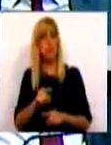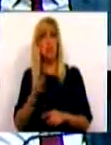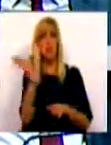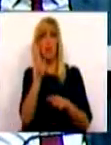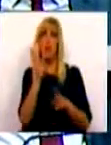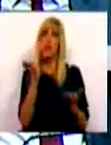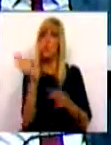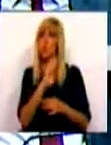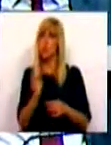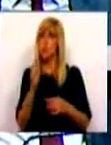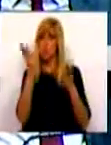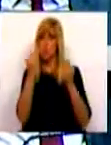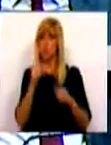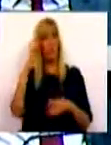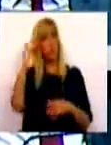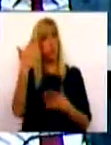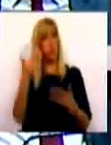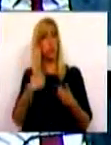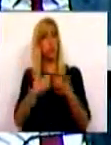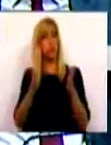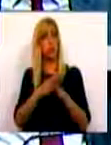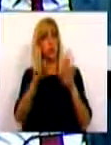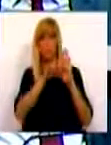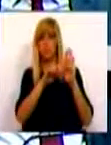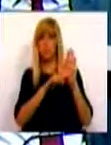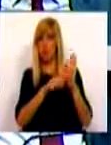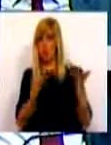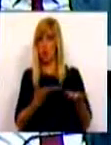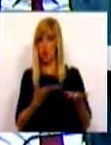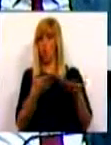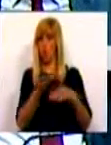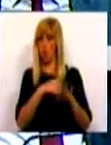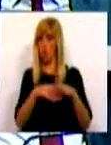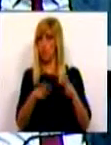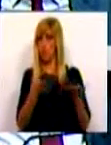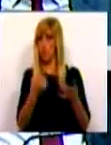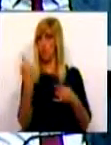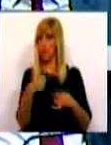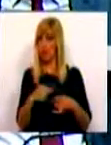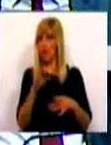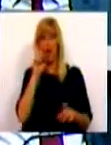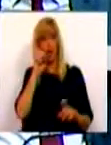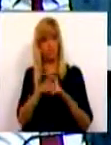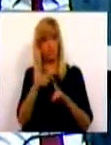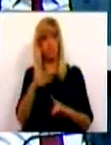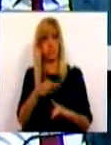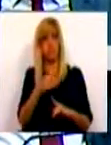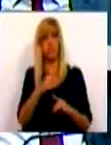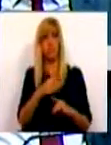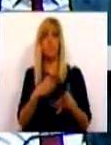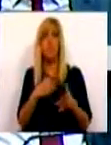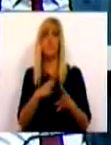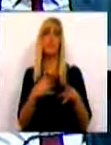orçamental do futuro. Todas as medidas que estamos a tomar têm que ter uma dimensão